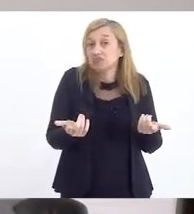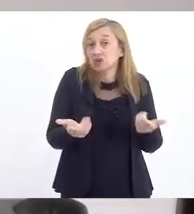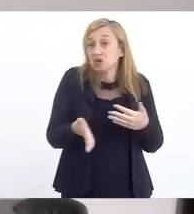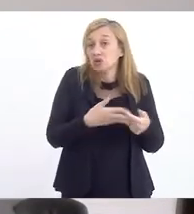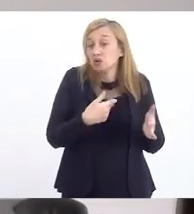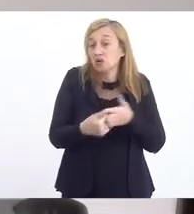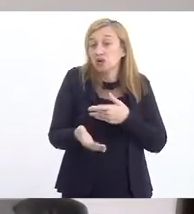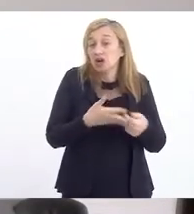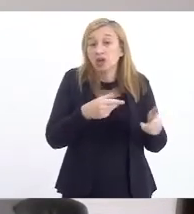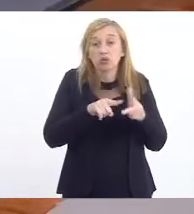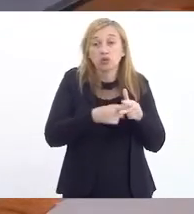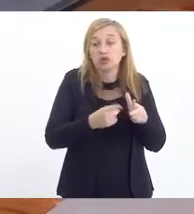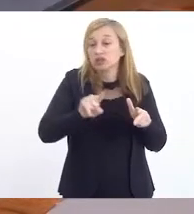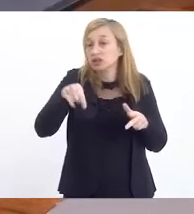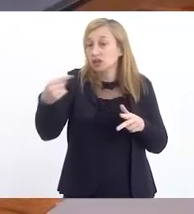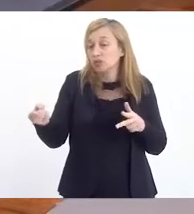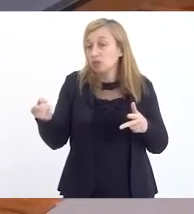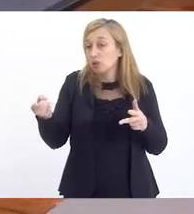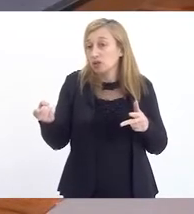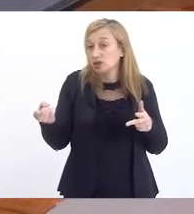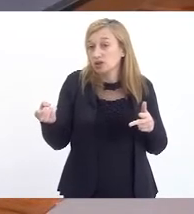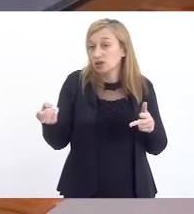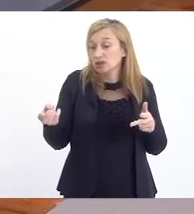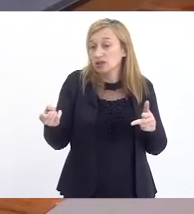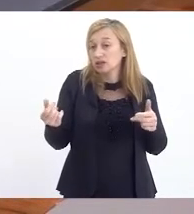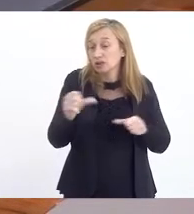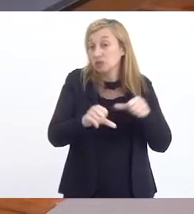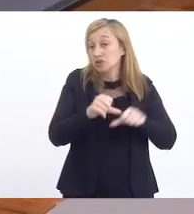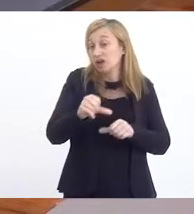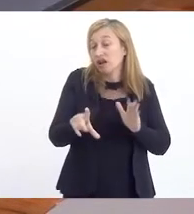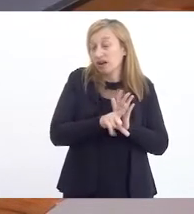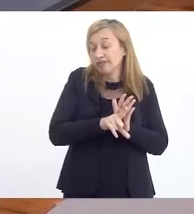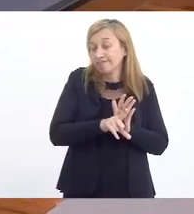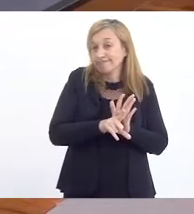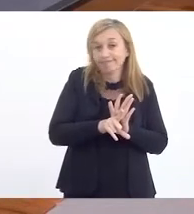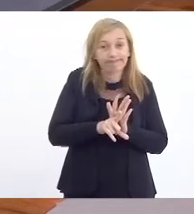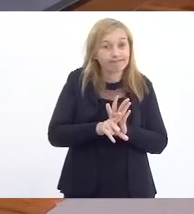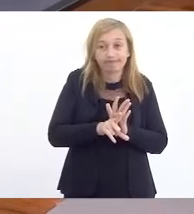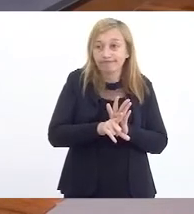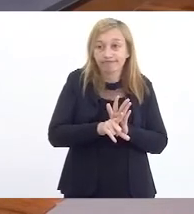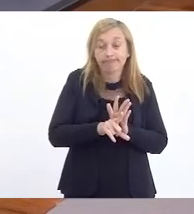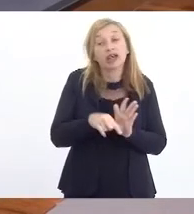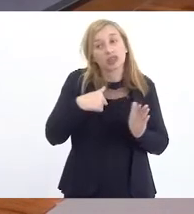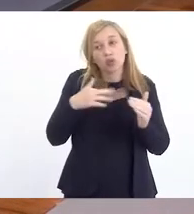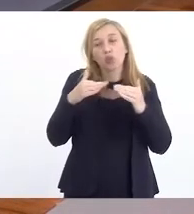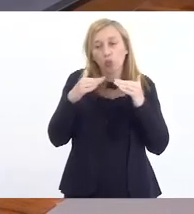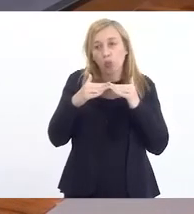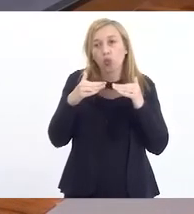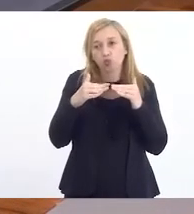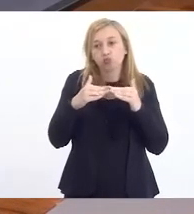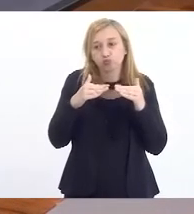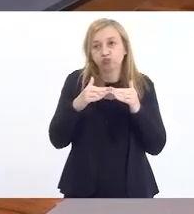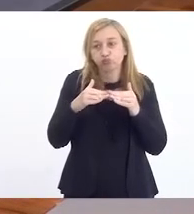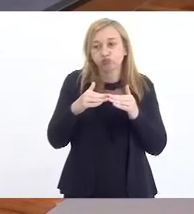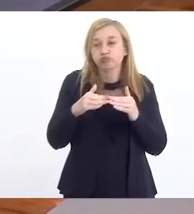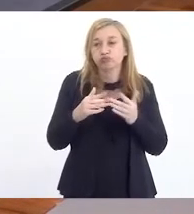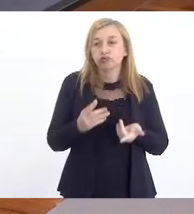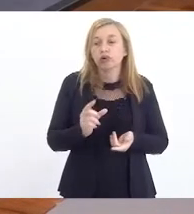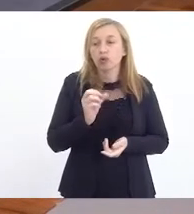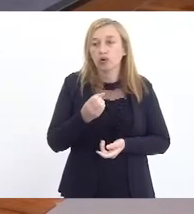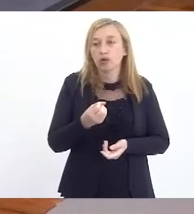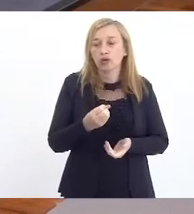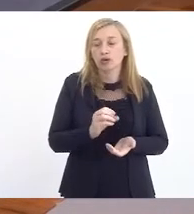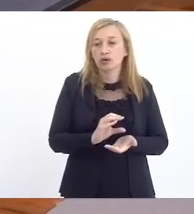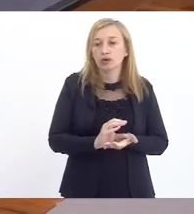qualquer alteração depois, a posteriori, tem que mudar a lei, né? Mas eu concordo que uma parcela,